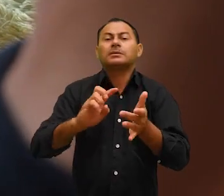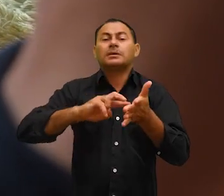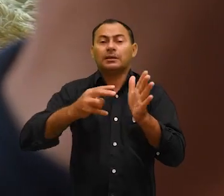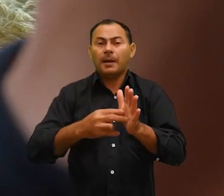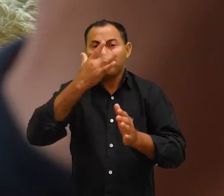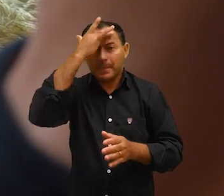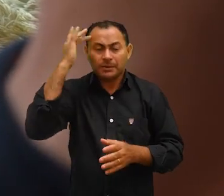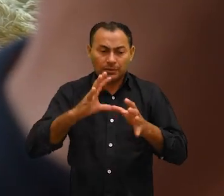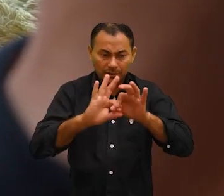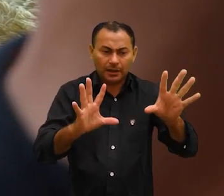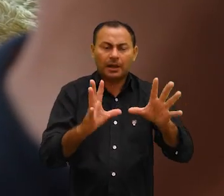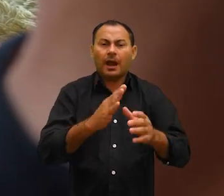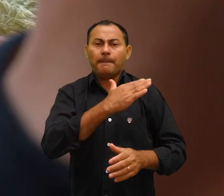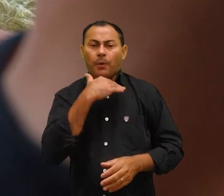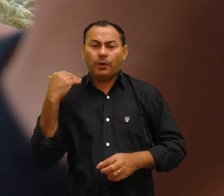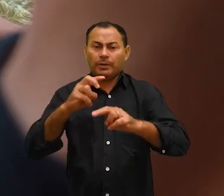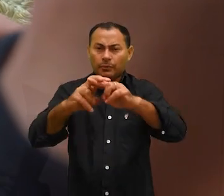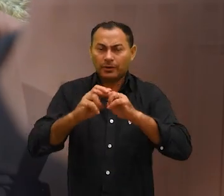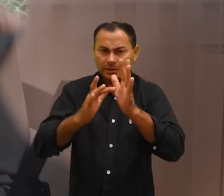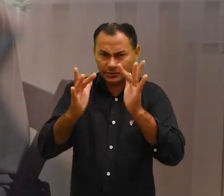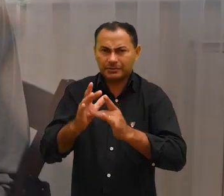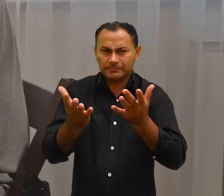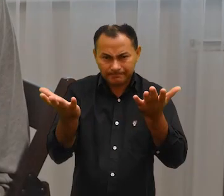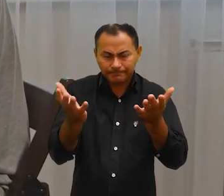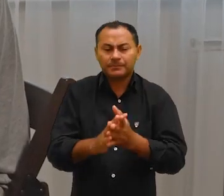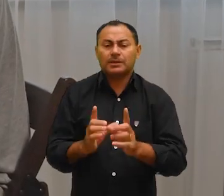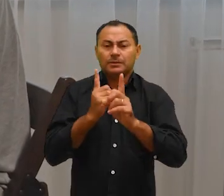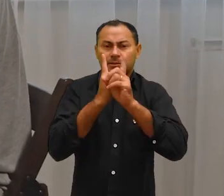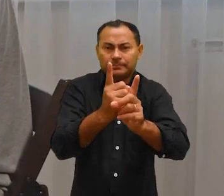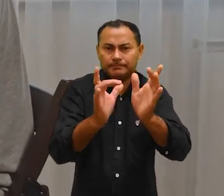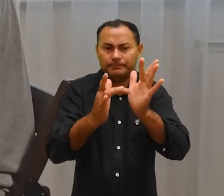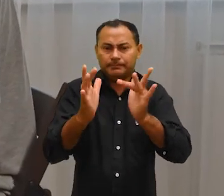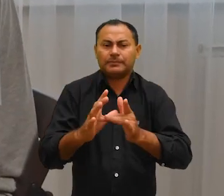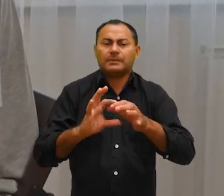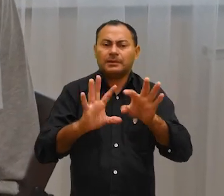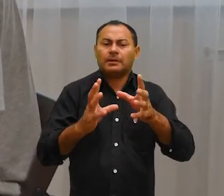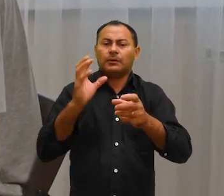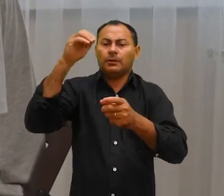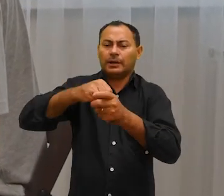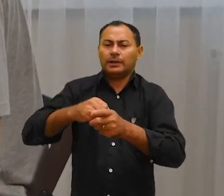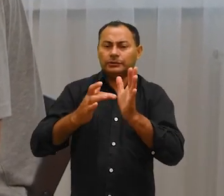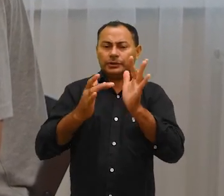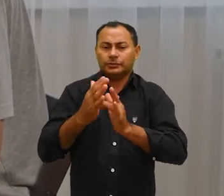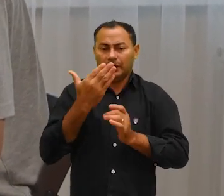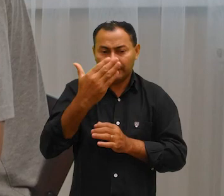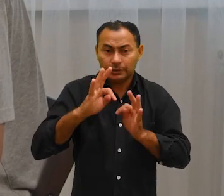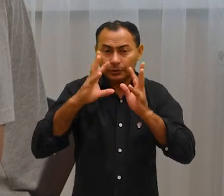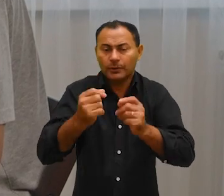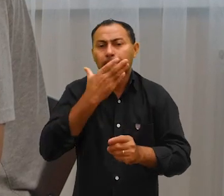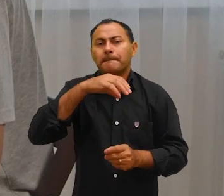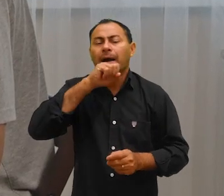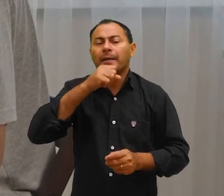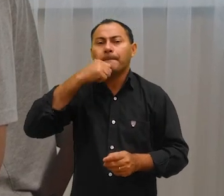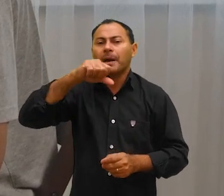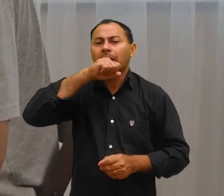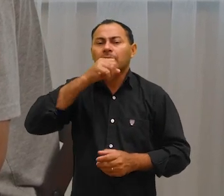dizer, alguém disposto a morrer por Jesus. O discípulo de Jesus estava disposto a colocar Jesus na frente de todos, pai,